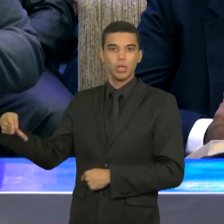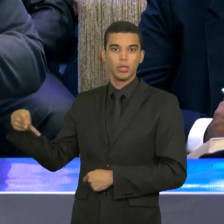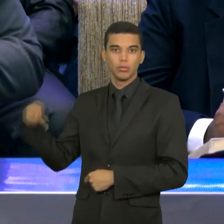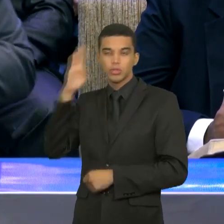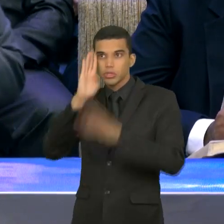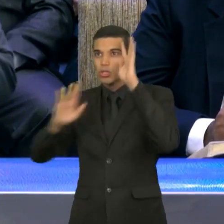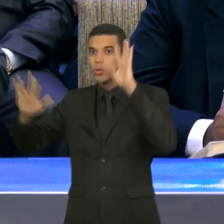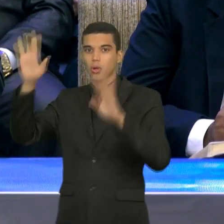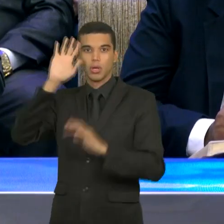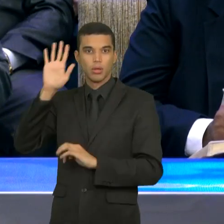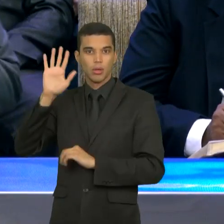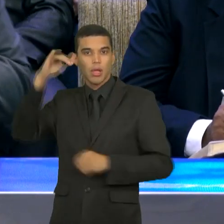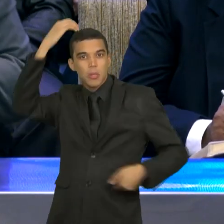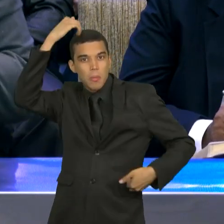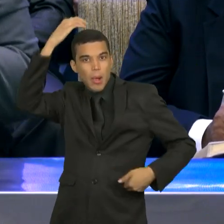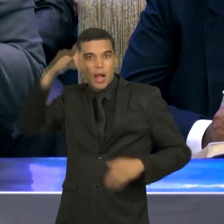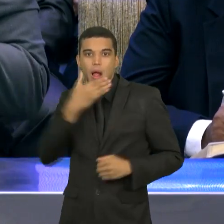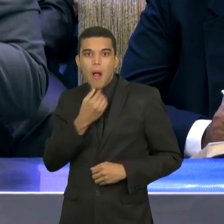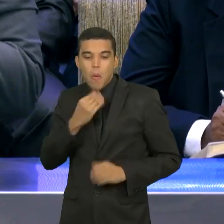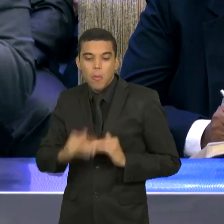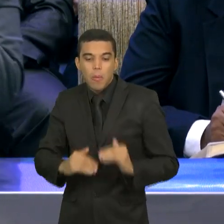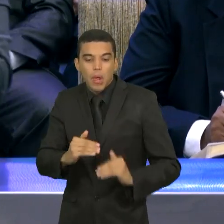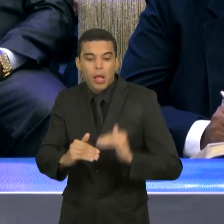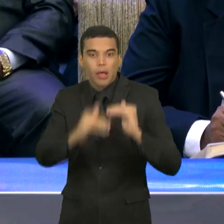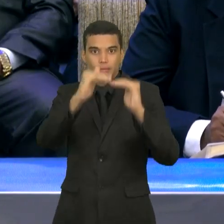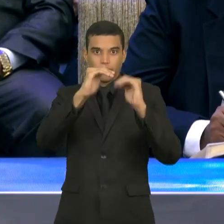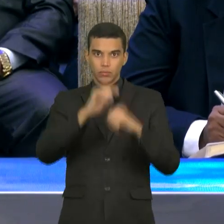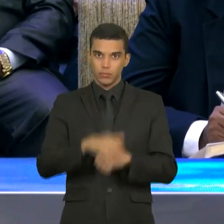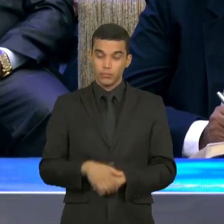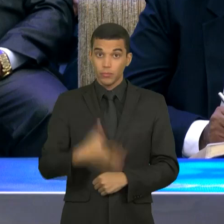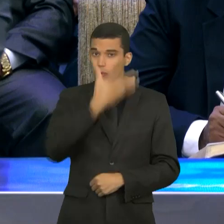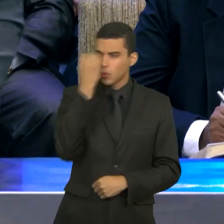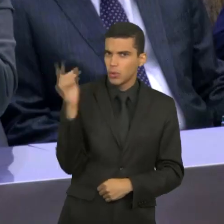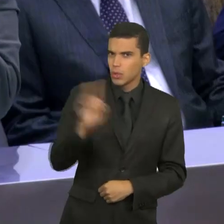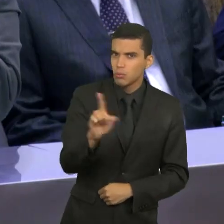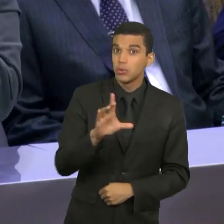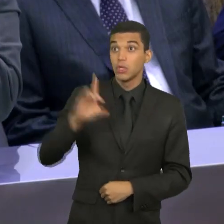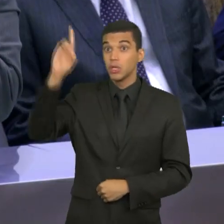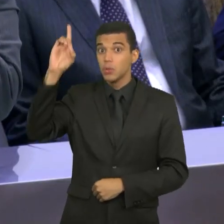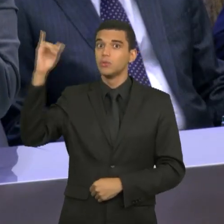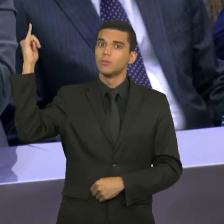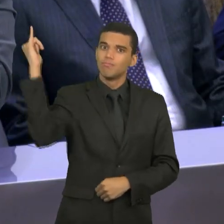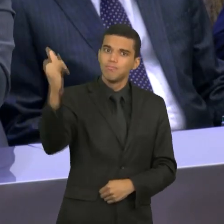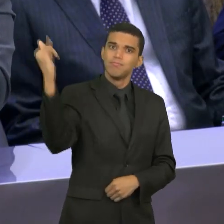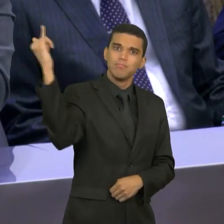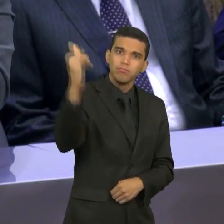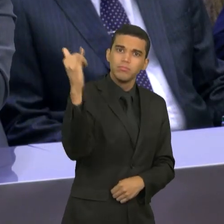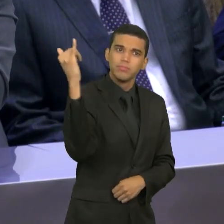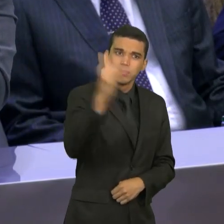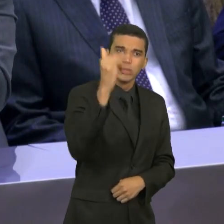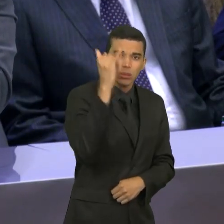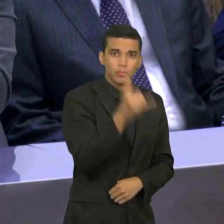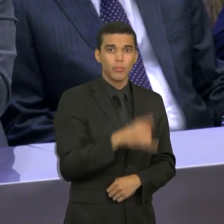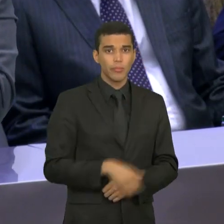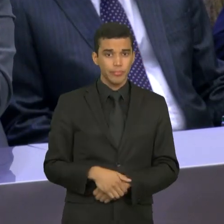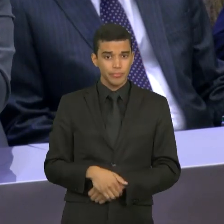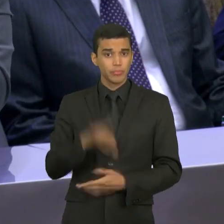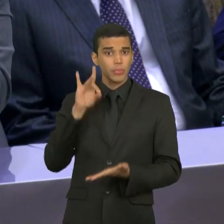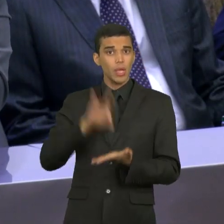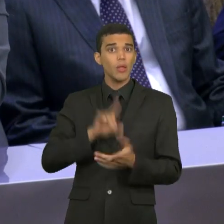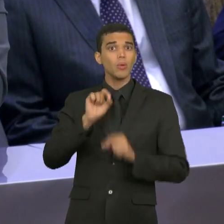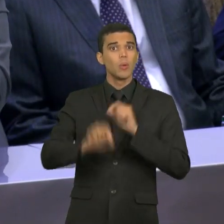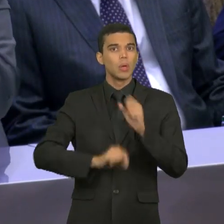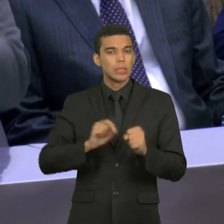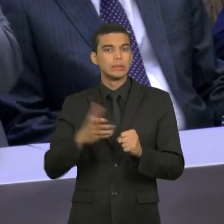eles vem colocando isso não se esqueça do que Deus está falando ao nosso coração esta noite na verdade que os fundamentos